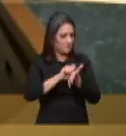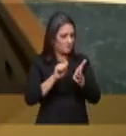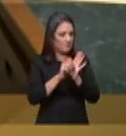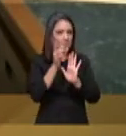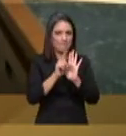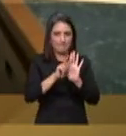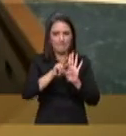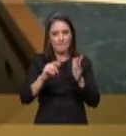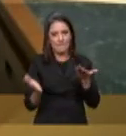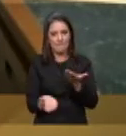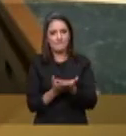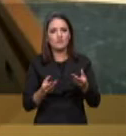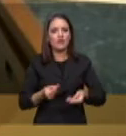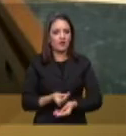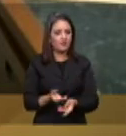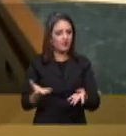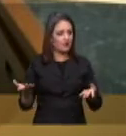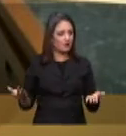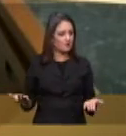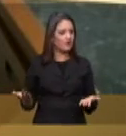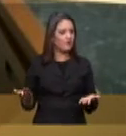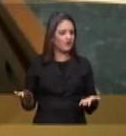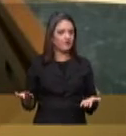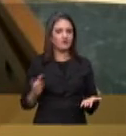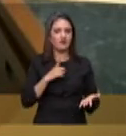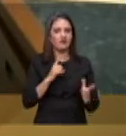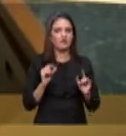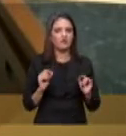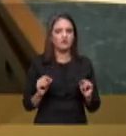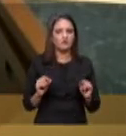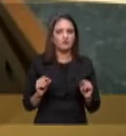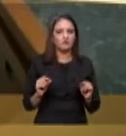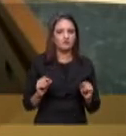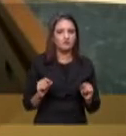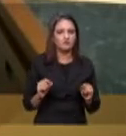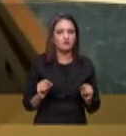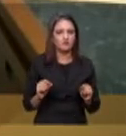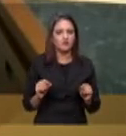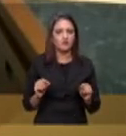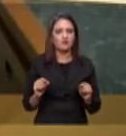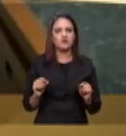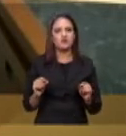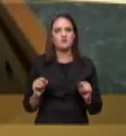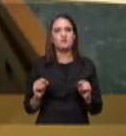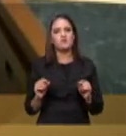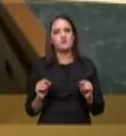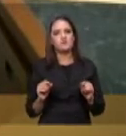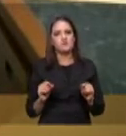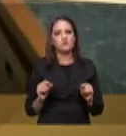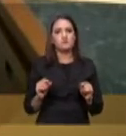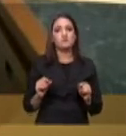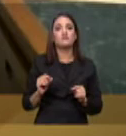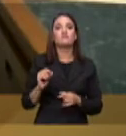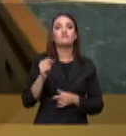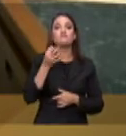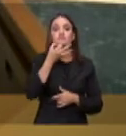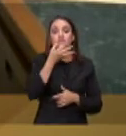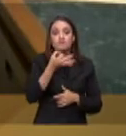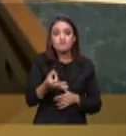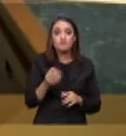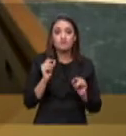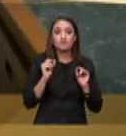disse, das dificuldades do tema, pela novidade de se pôr em questão a